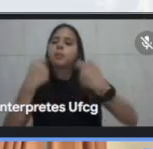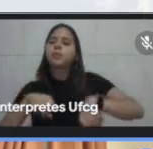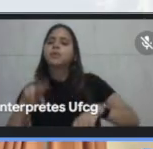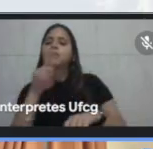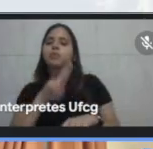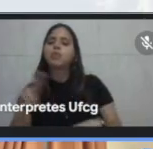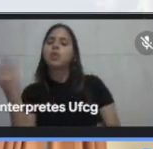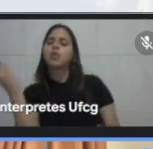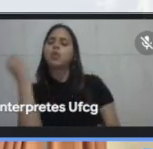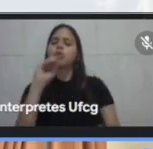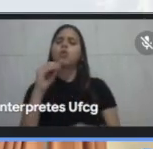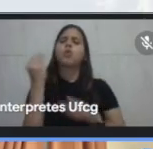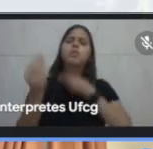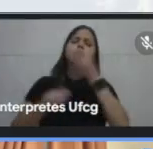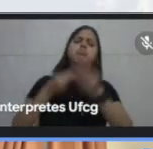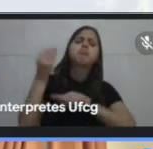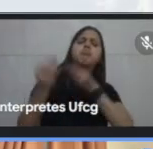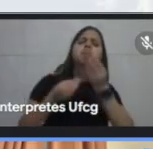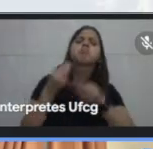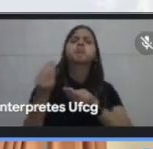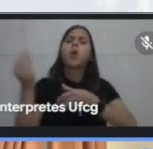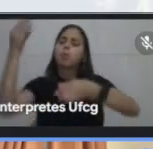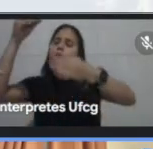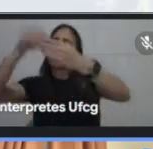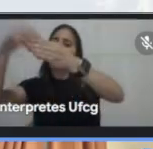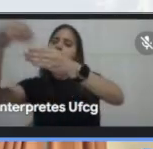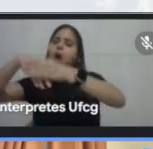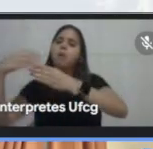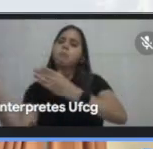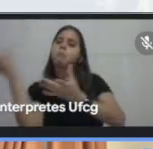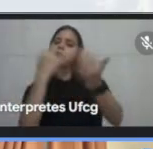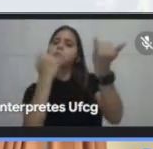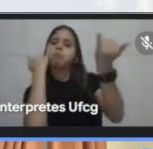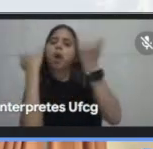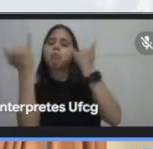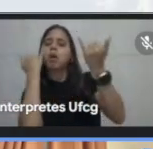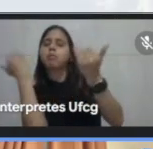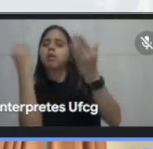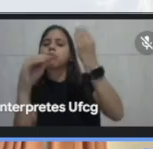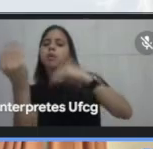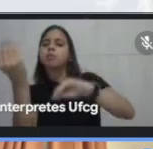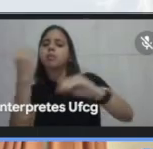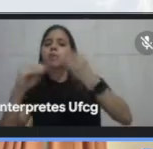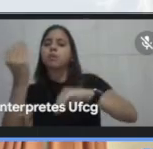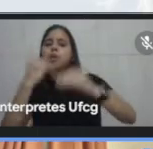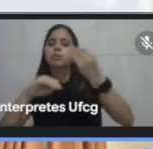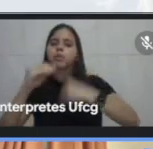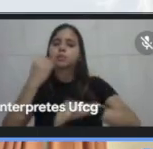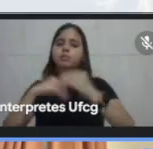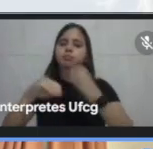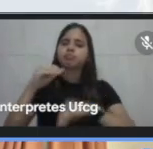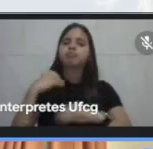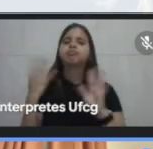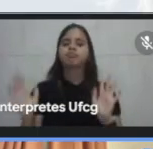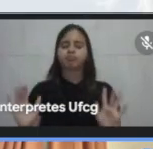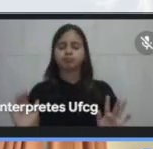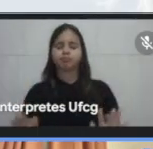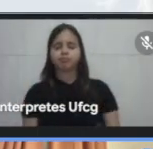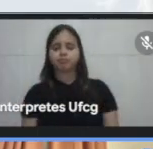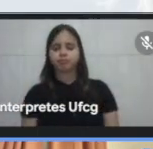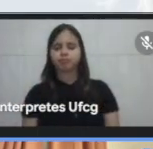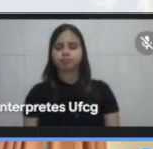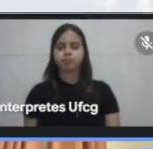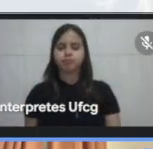de impermeabilização dentro. Então, é um software que consegue espacializar, diferente do Swim, por exemplo, que a gente coloca só a impermeabilização, a porcentagem